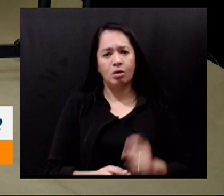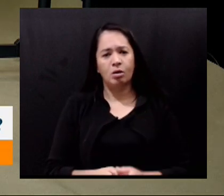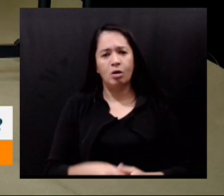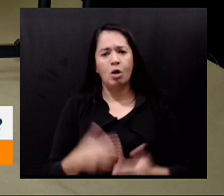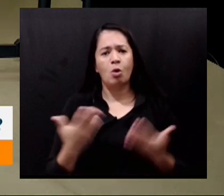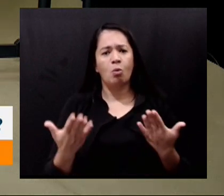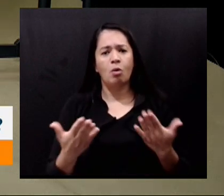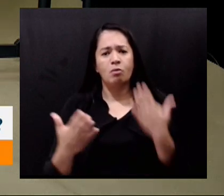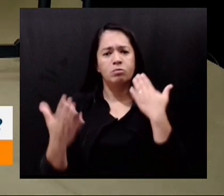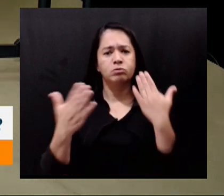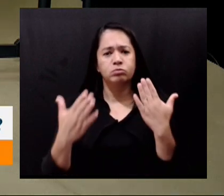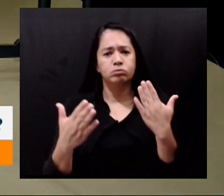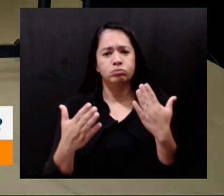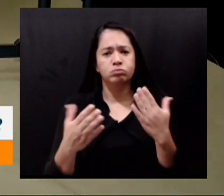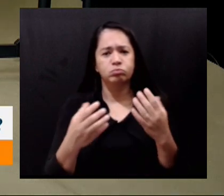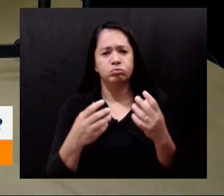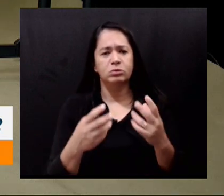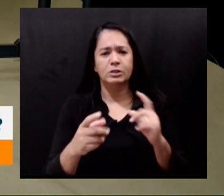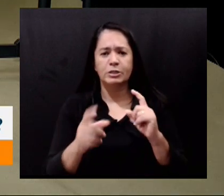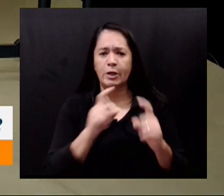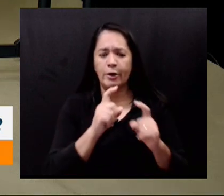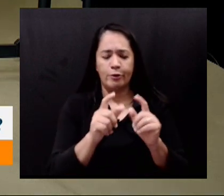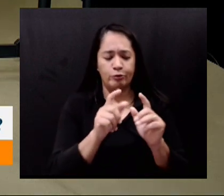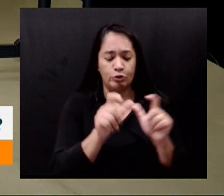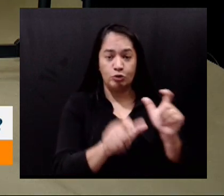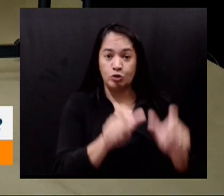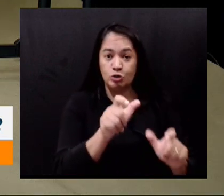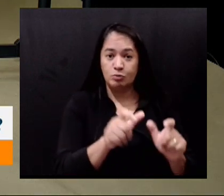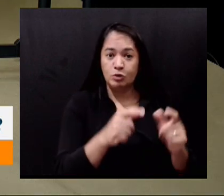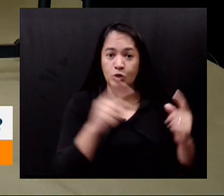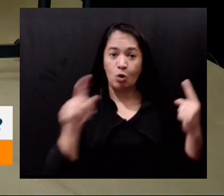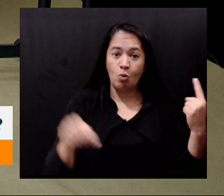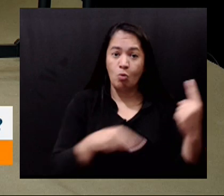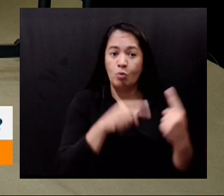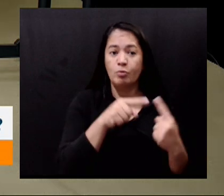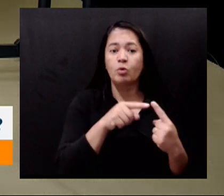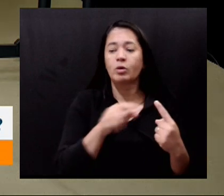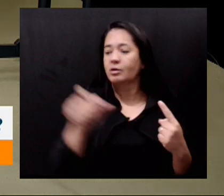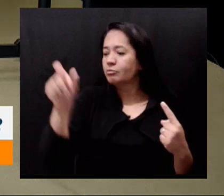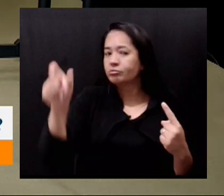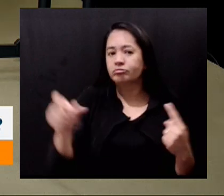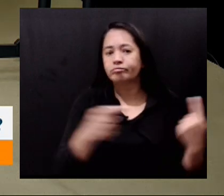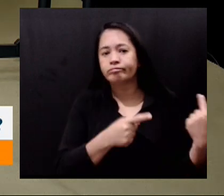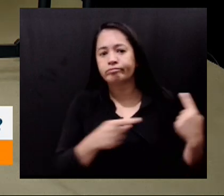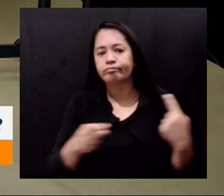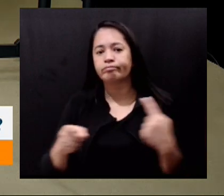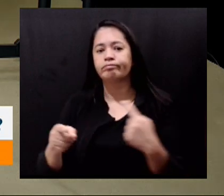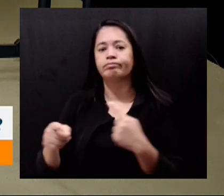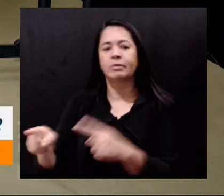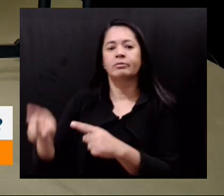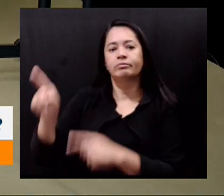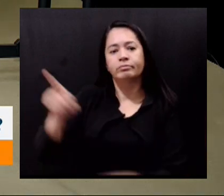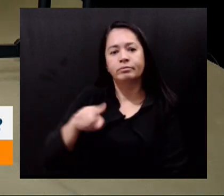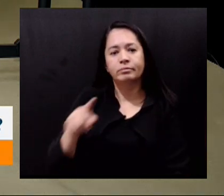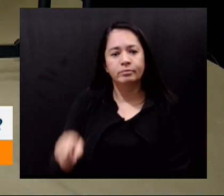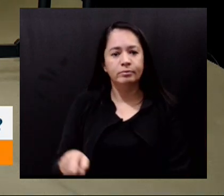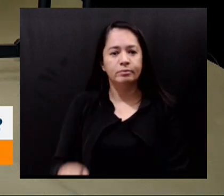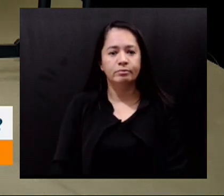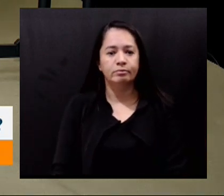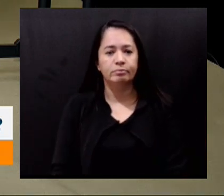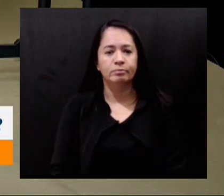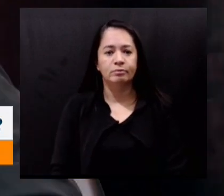essa reunião de pessoas com o objetivo de cancelar? Uma das necessidades básicas,